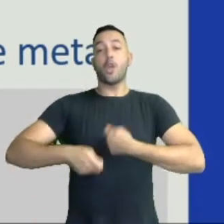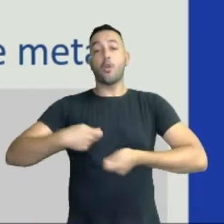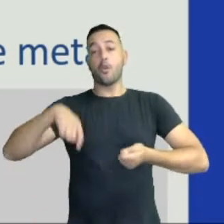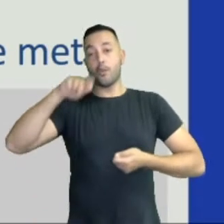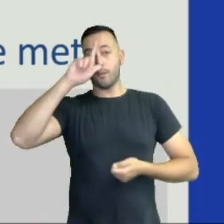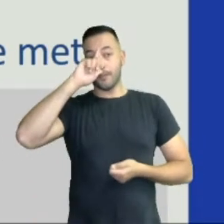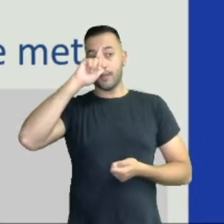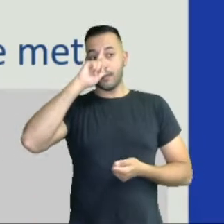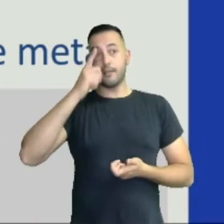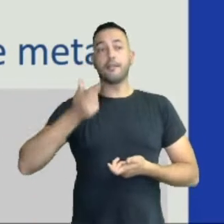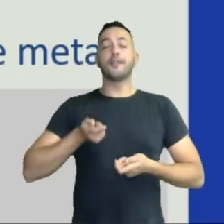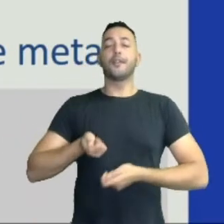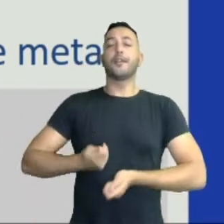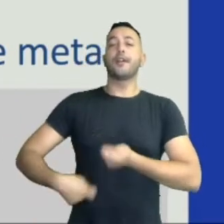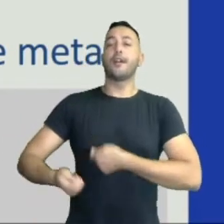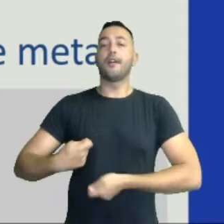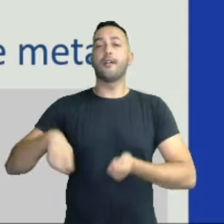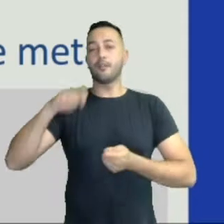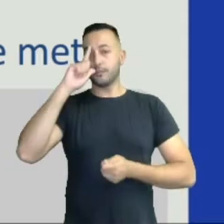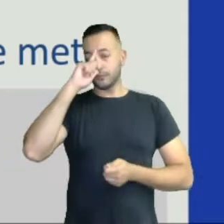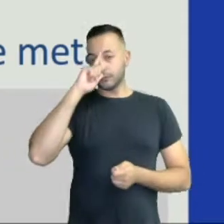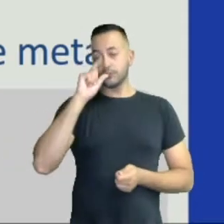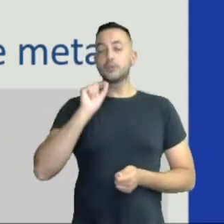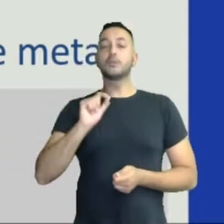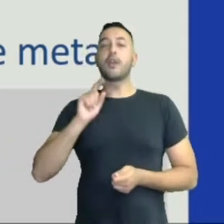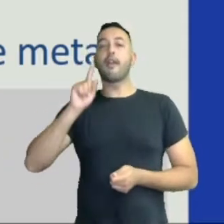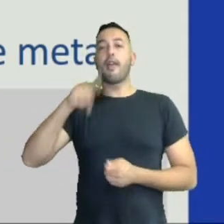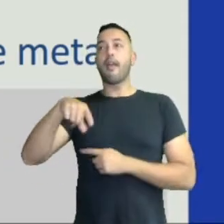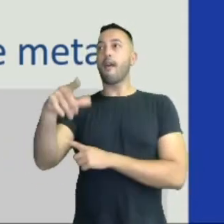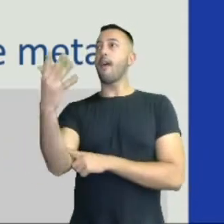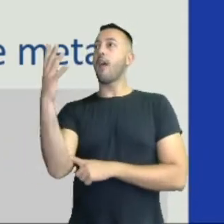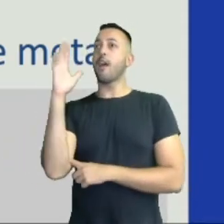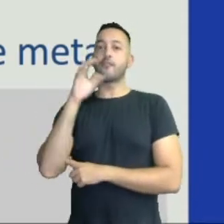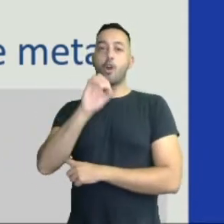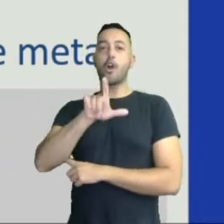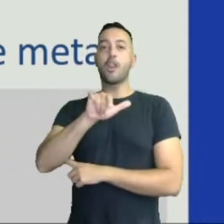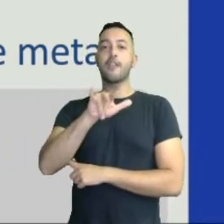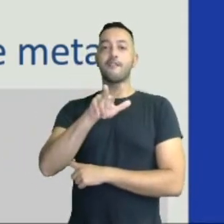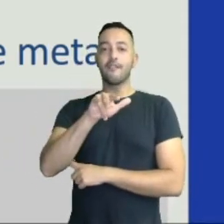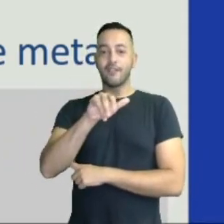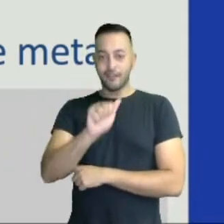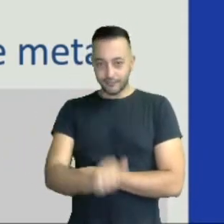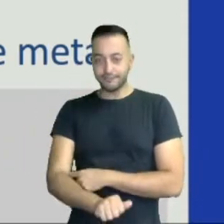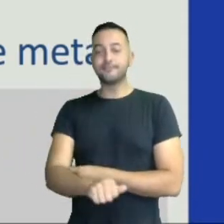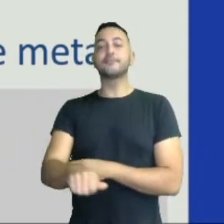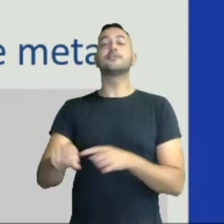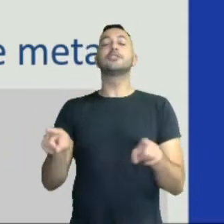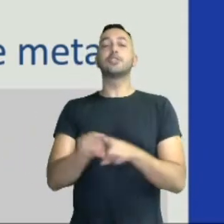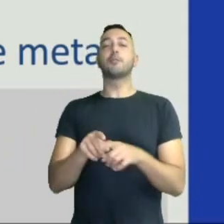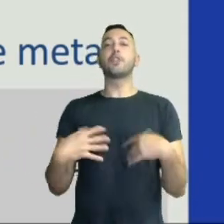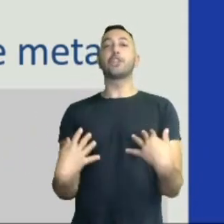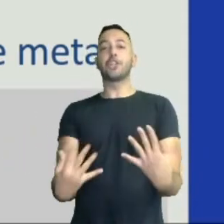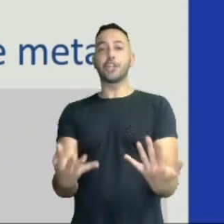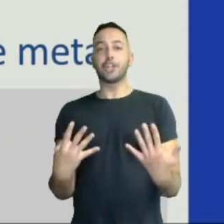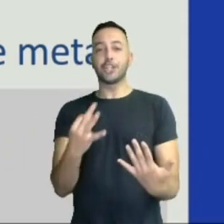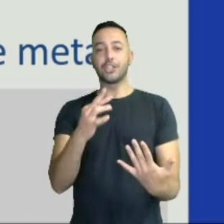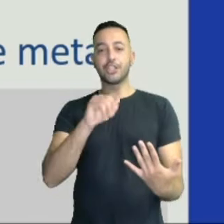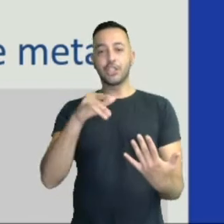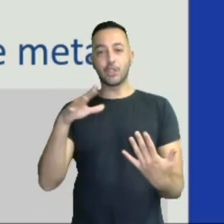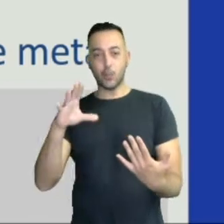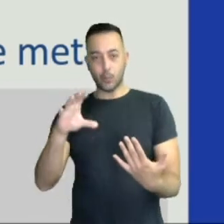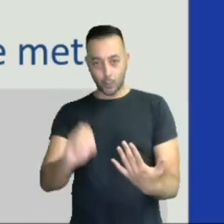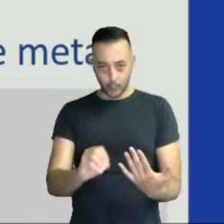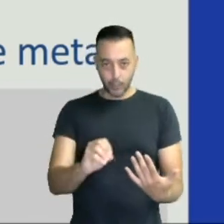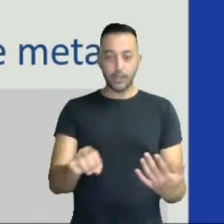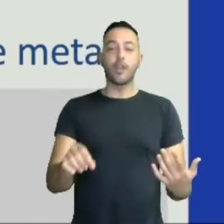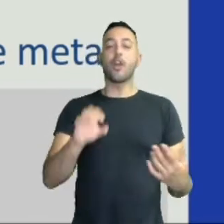Grécia. A economia grega era baseada no cultivo de oliveiras, trigo e vinhedos. Oliveira é o fruto que